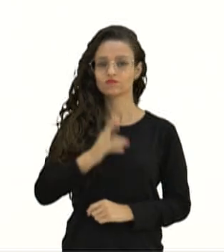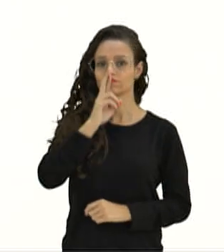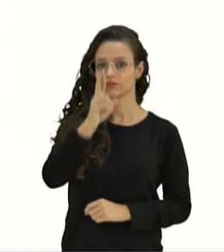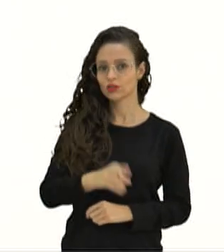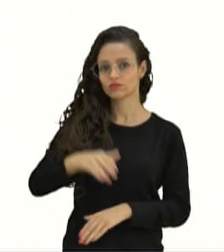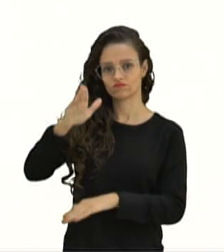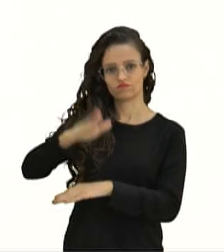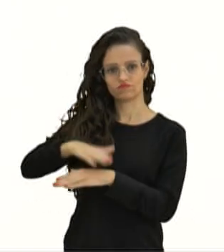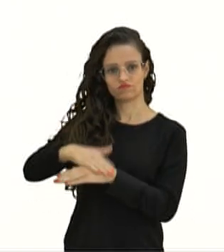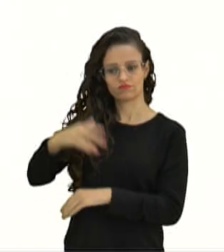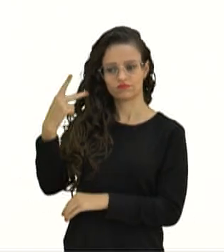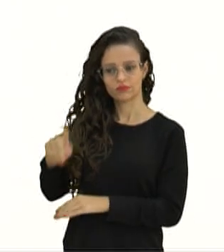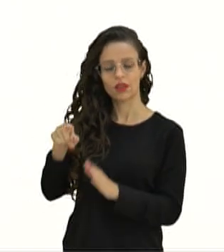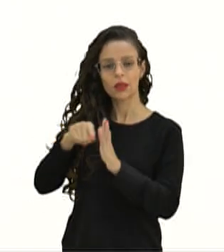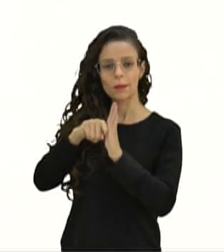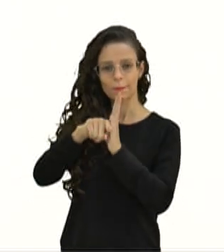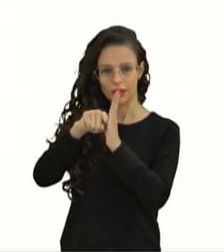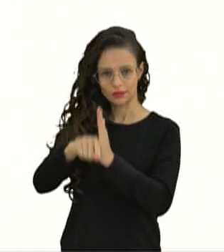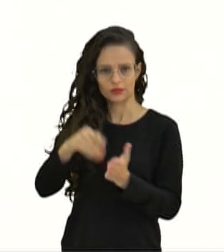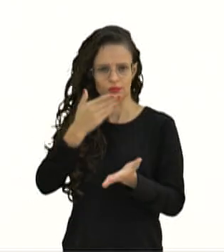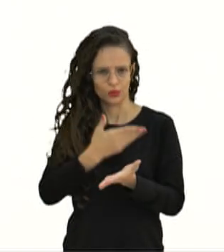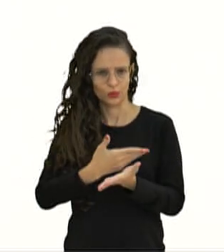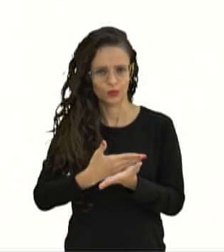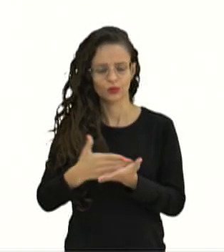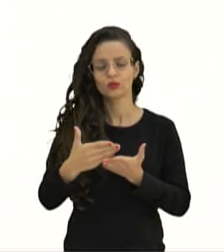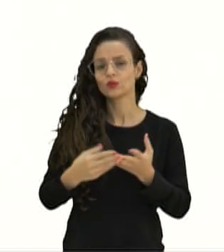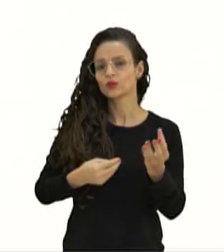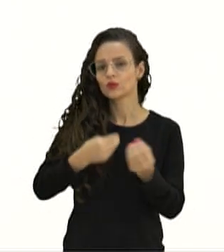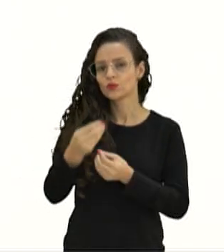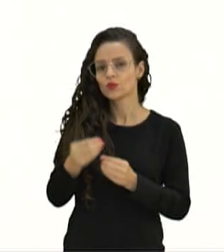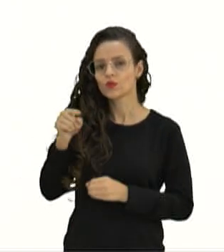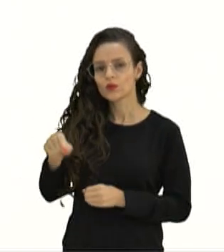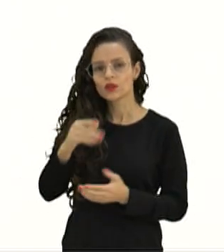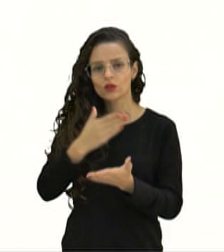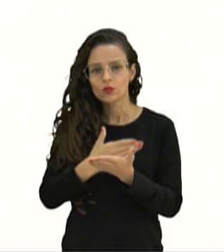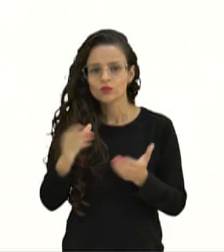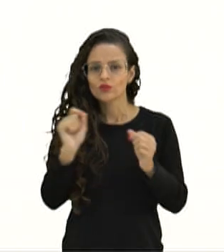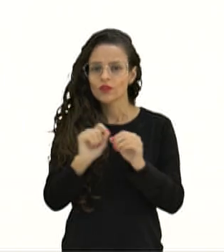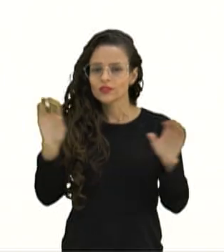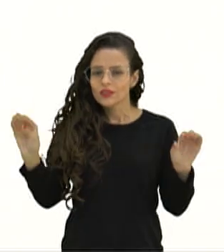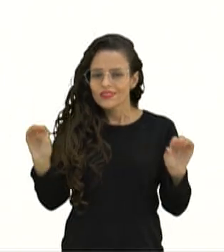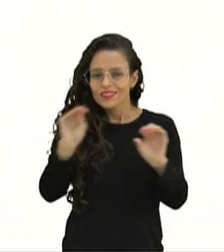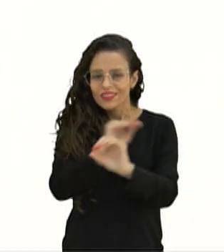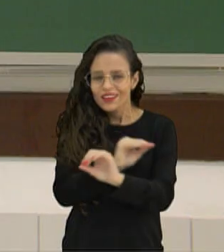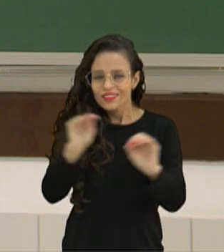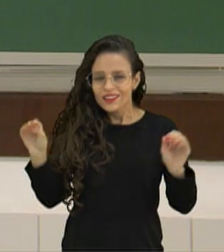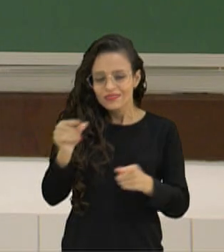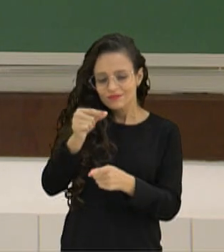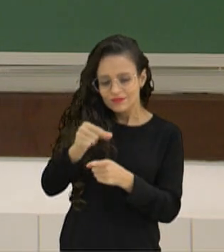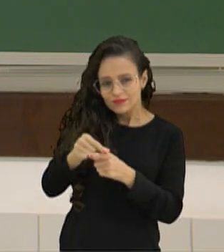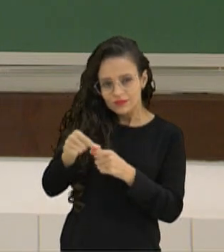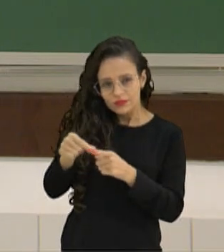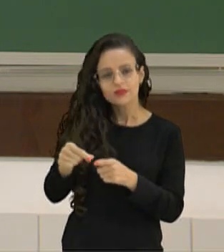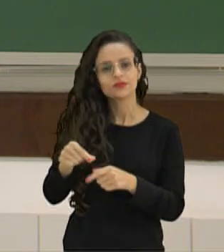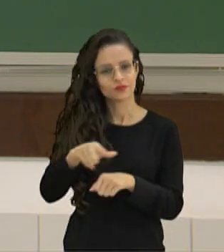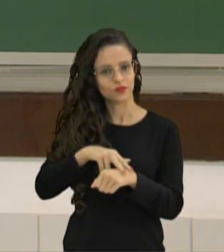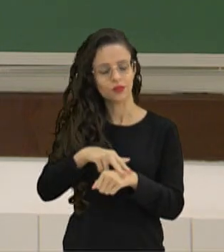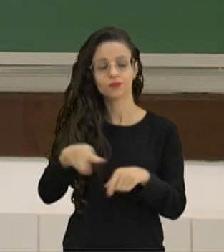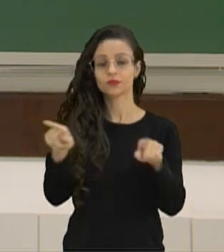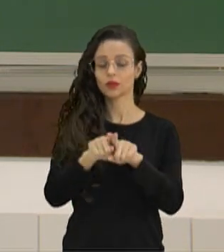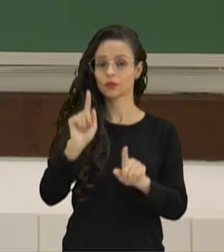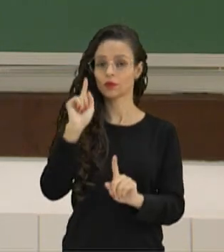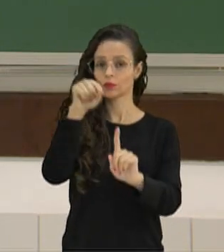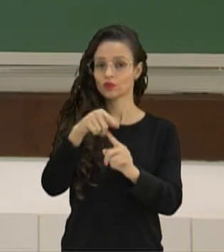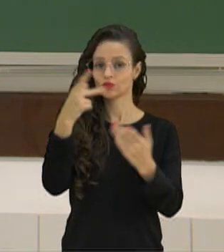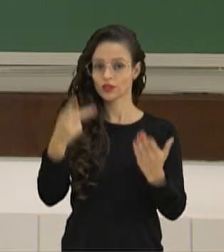da pesquisa iniciada pelo Mendel lá, quando ele estava fazendo o cruzamento entre as ervilhas. Também é objetivo dessa aula